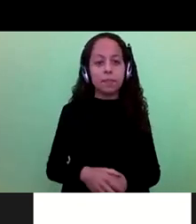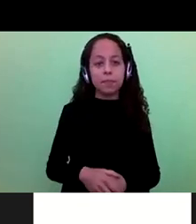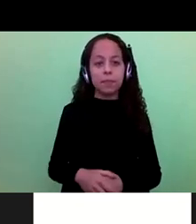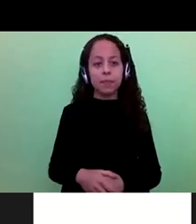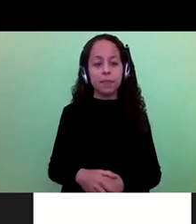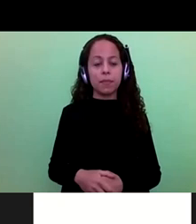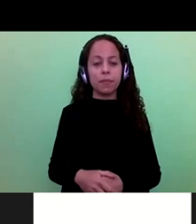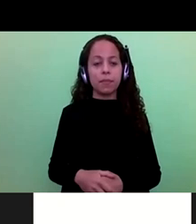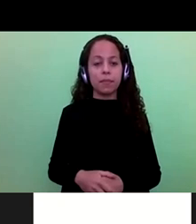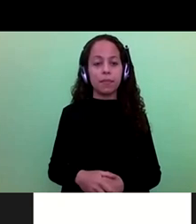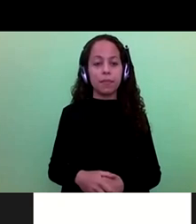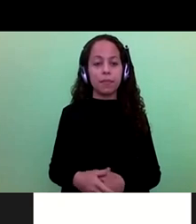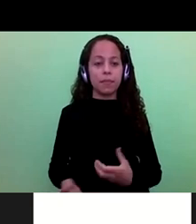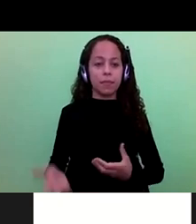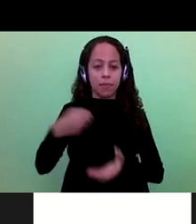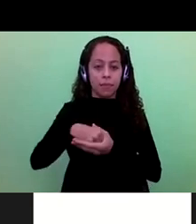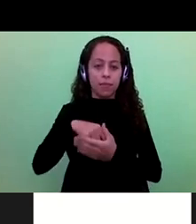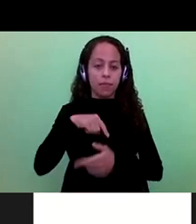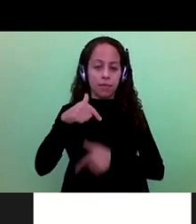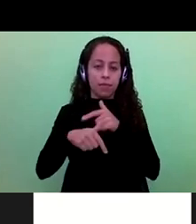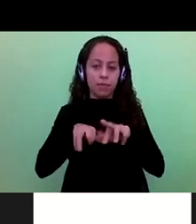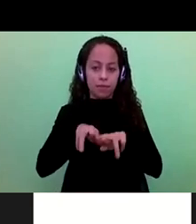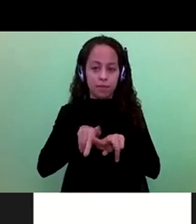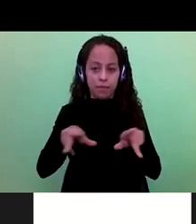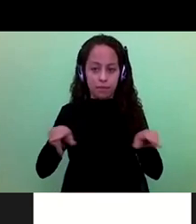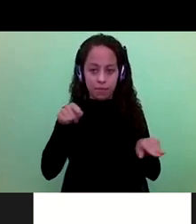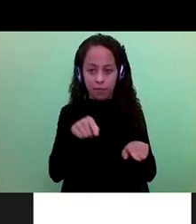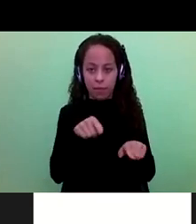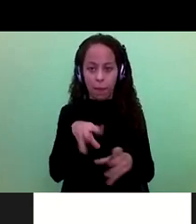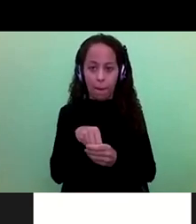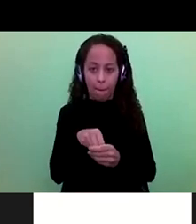em todas as ações que foram expostas lá,